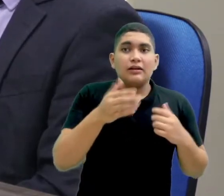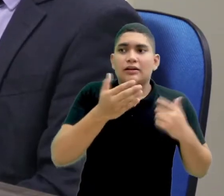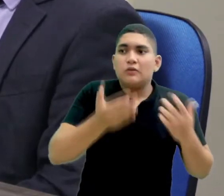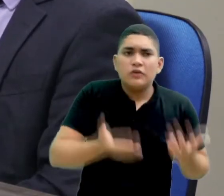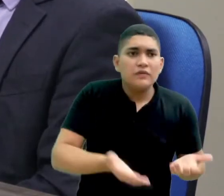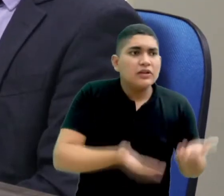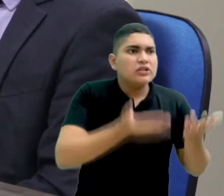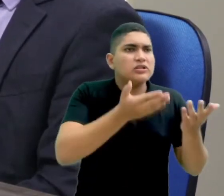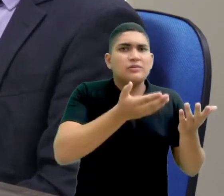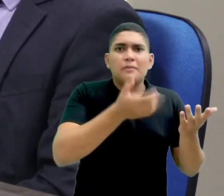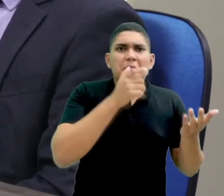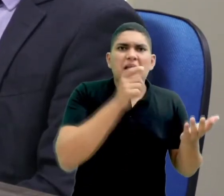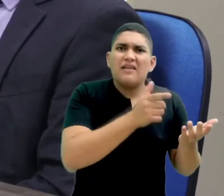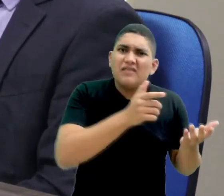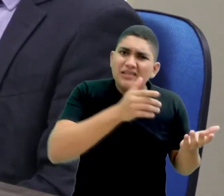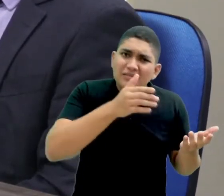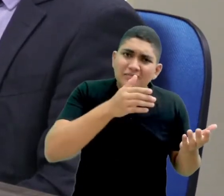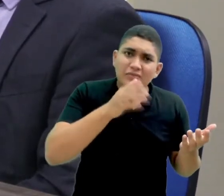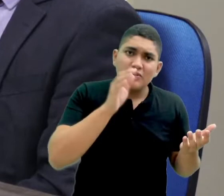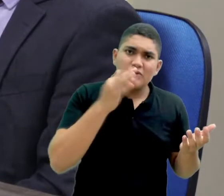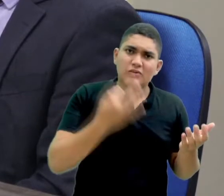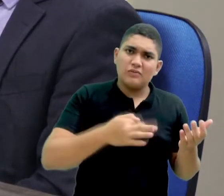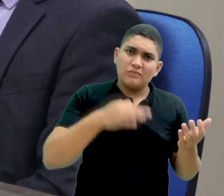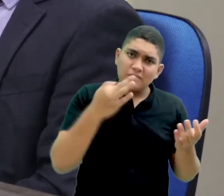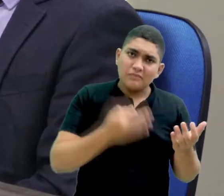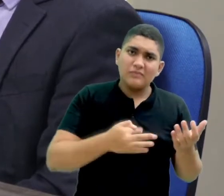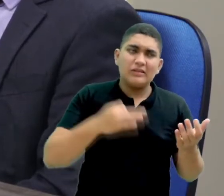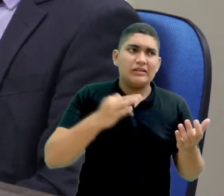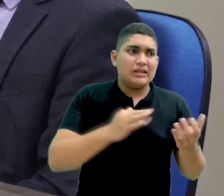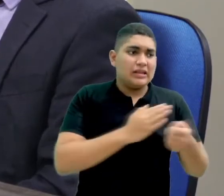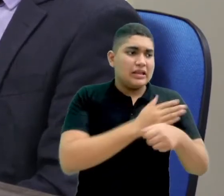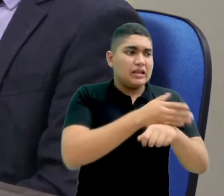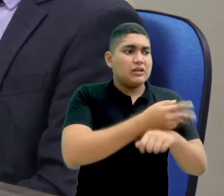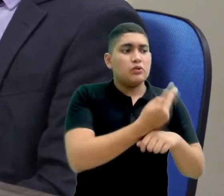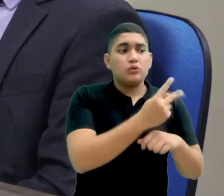palavras que machucam, são palavras que penetram no seu coração